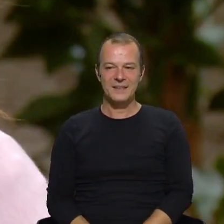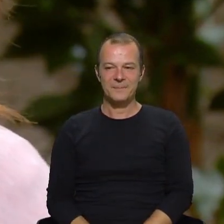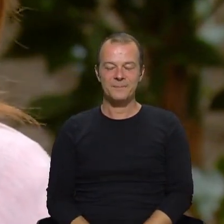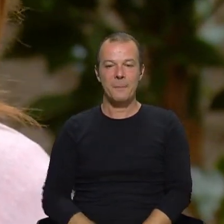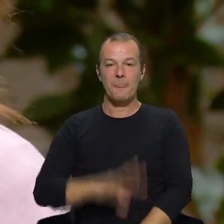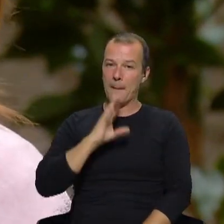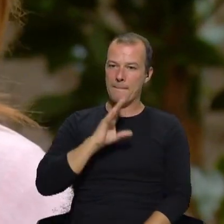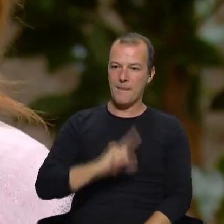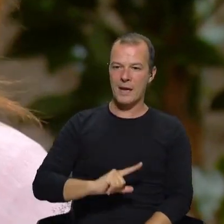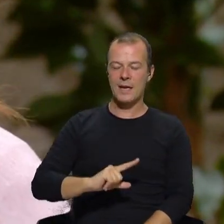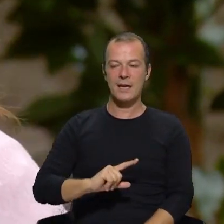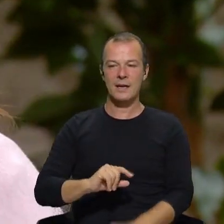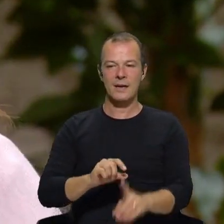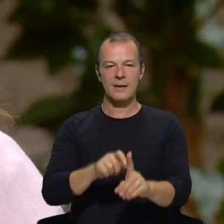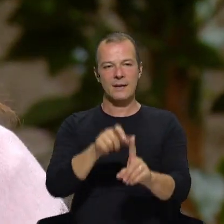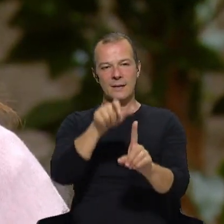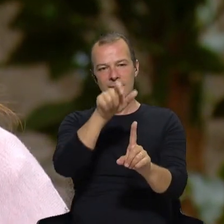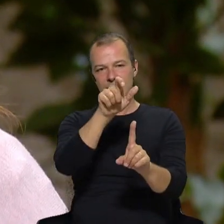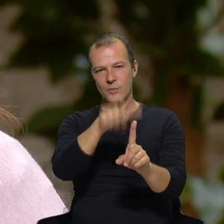A minha mãe é aquela pessoa que,